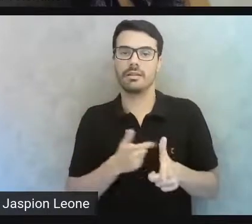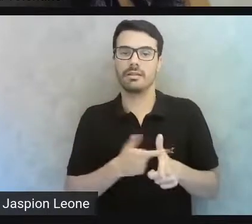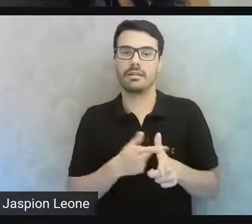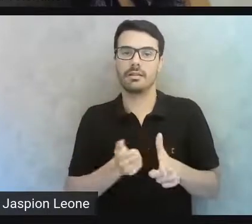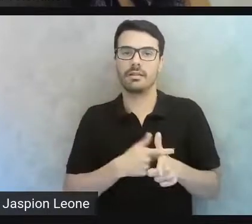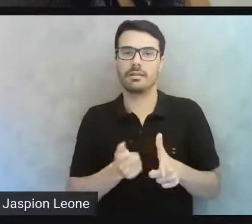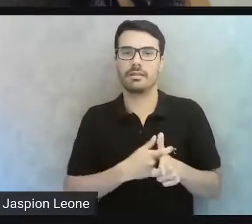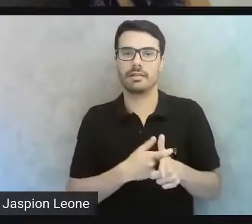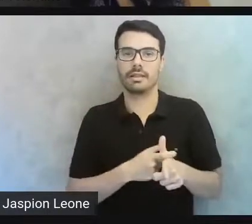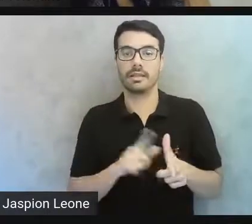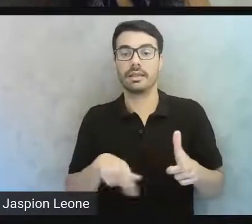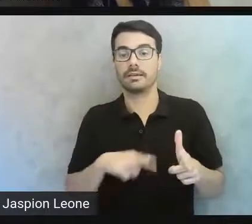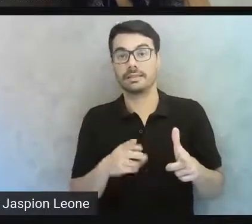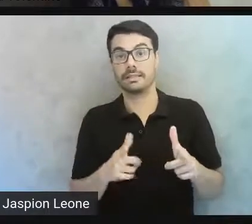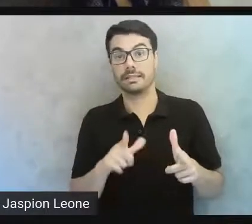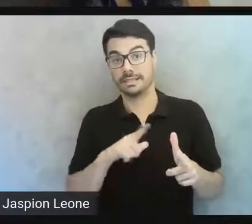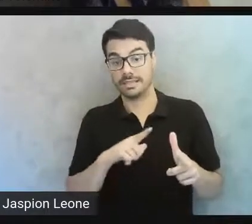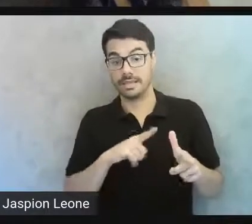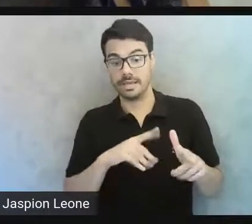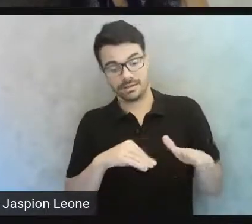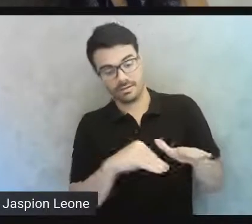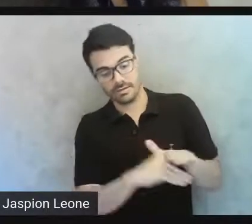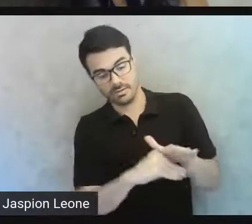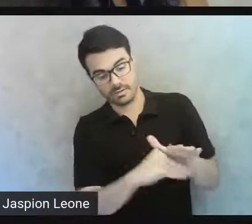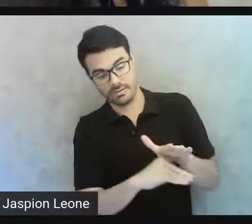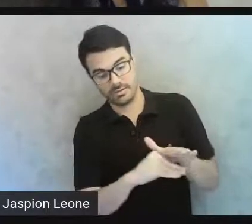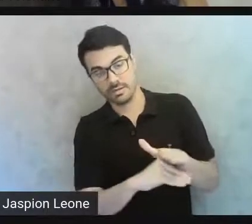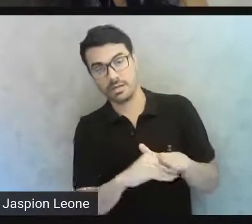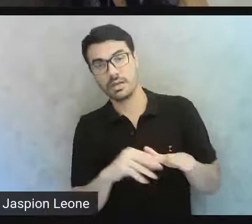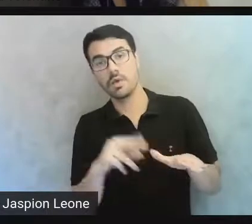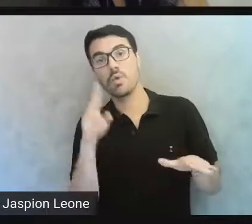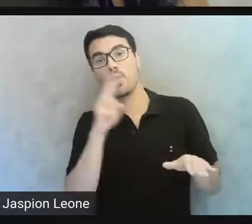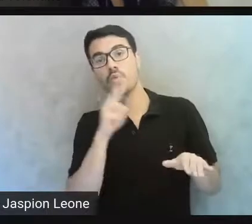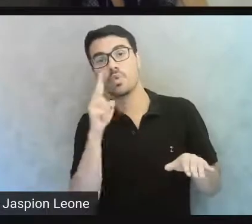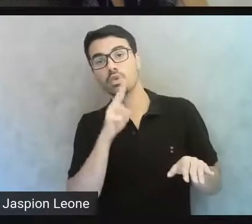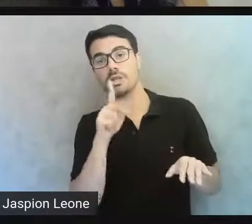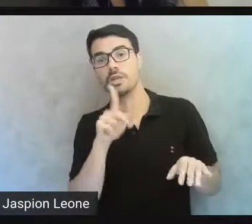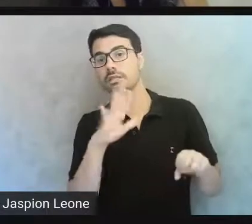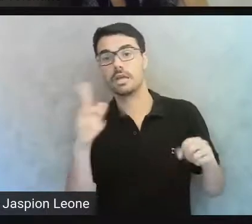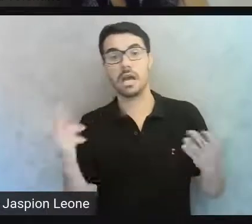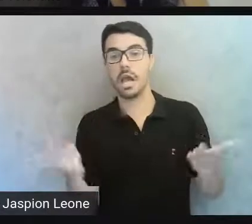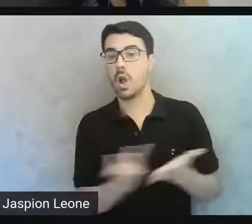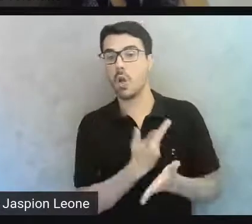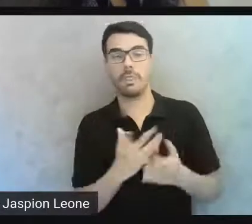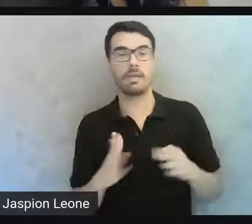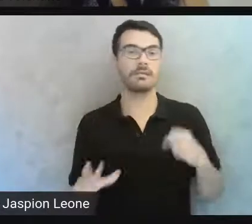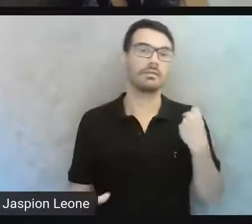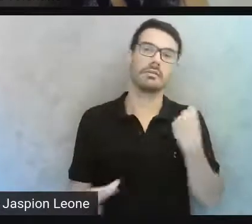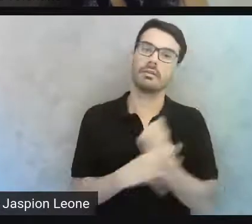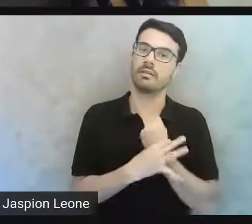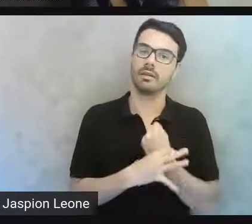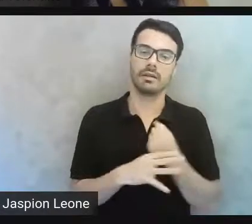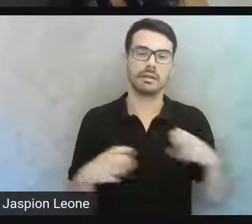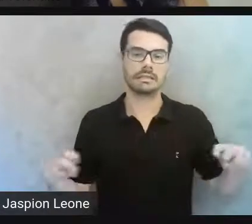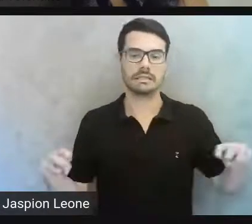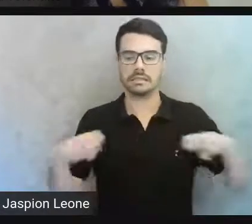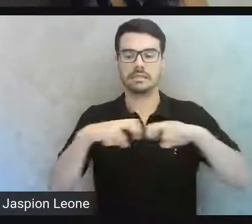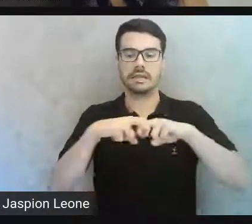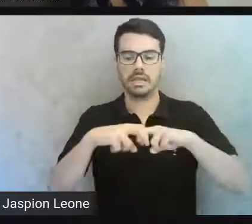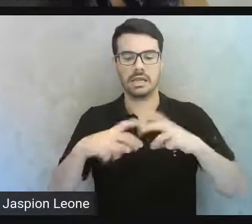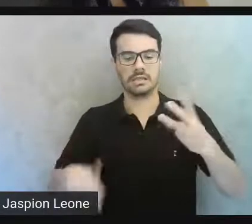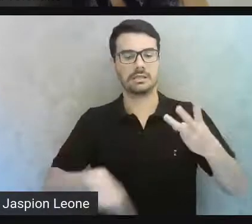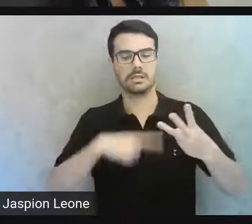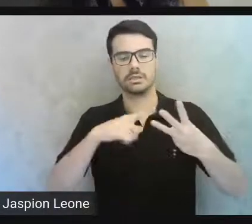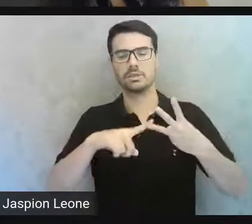criar esse objetivo de ter uma reserva de emergência que vai te segurar caso aconteça alguma emergência mesmo, né, um acidente, uma doença, sei lá,